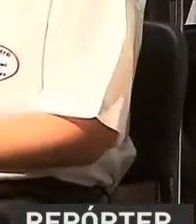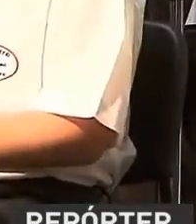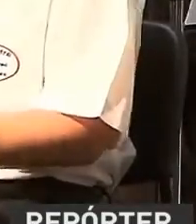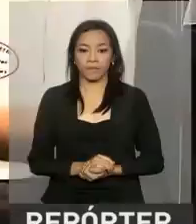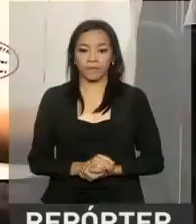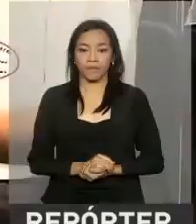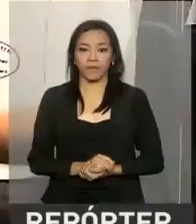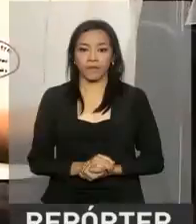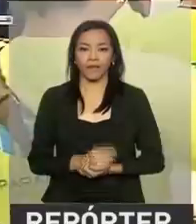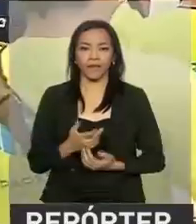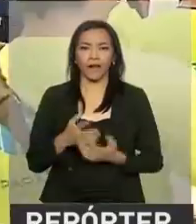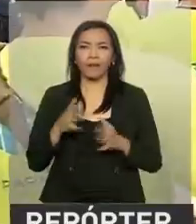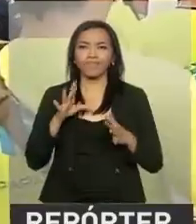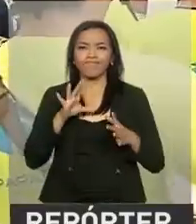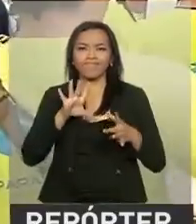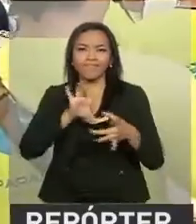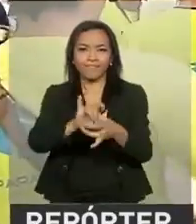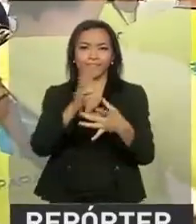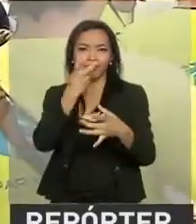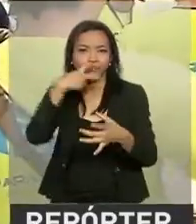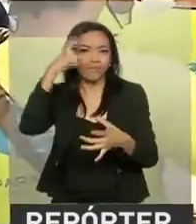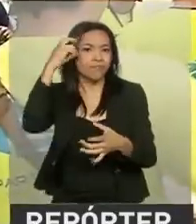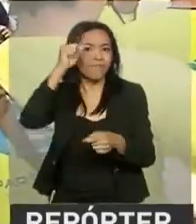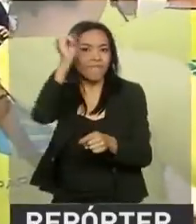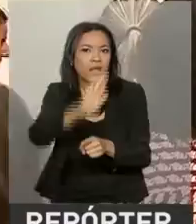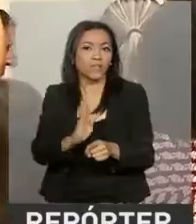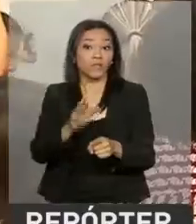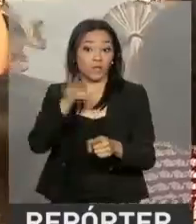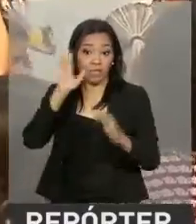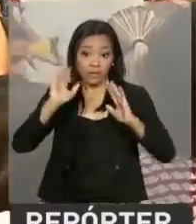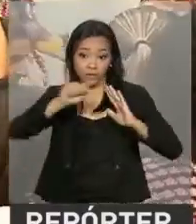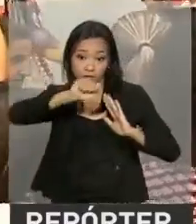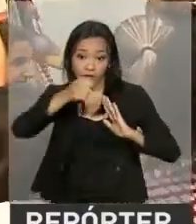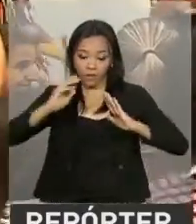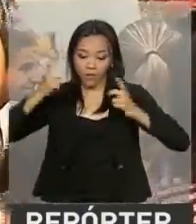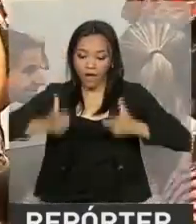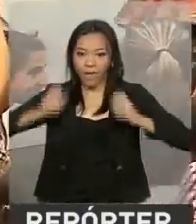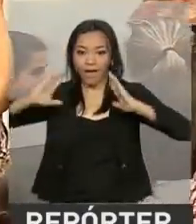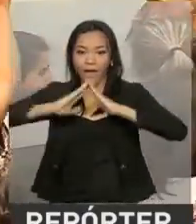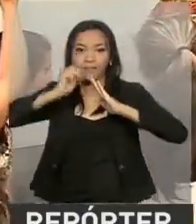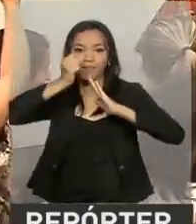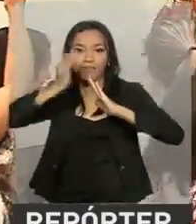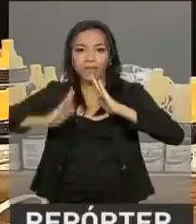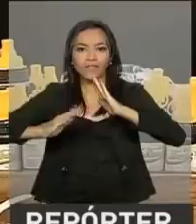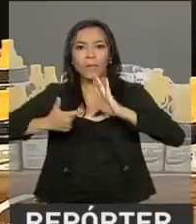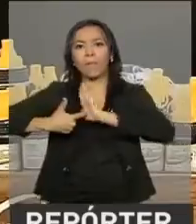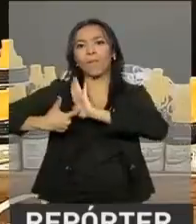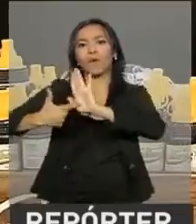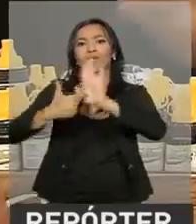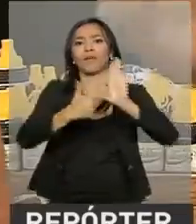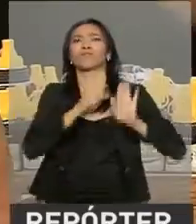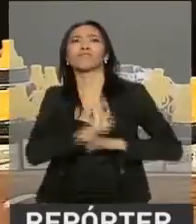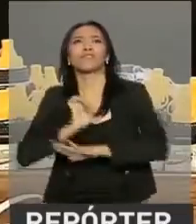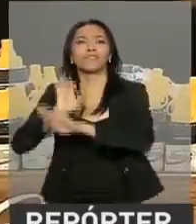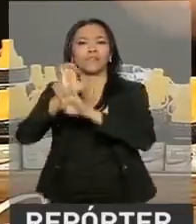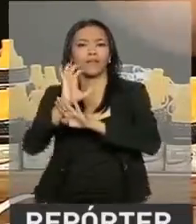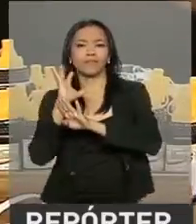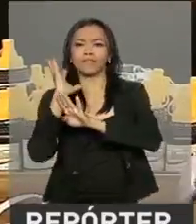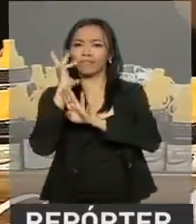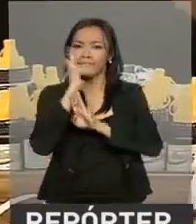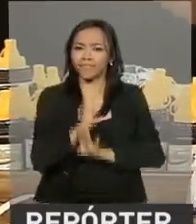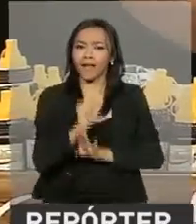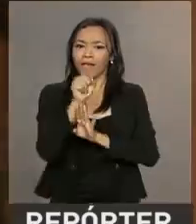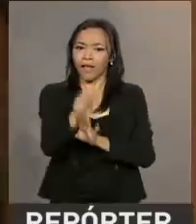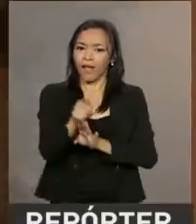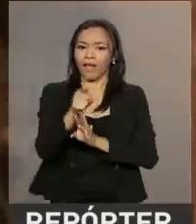Animação bem brasileira. Na Casa Brasil foi dia de mostrar o que o Sudeste tem de melhor para o mundo. Evento que pôs para dançar